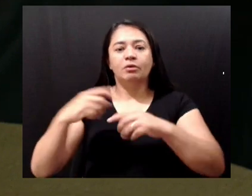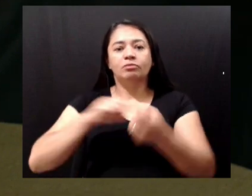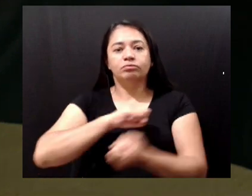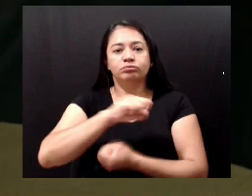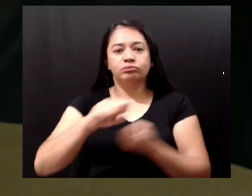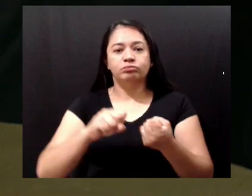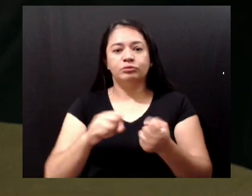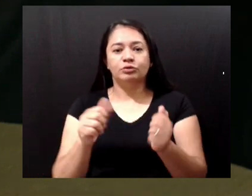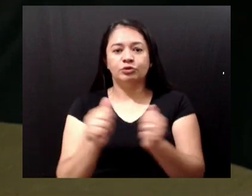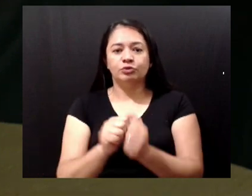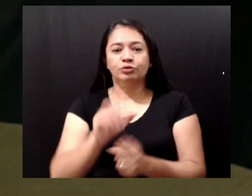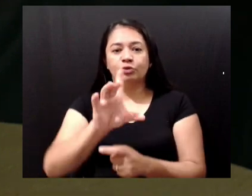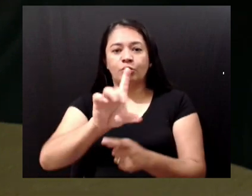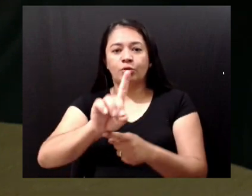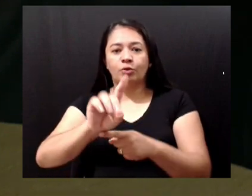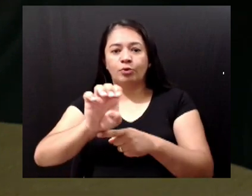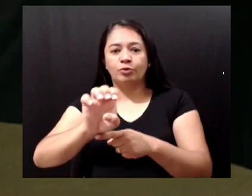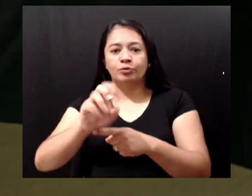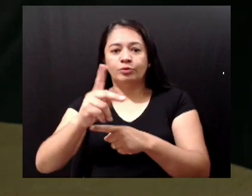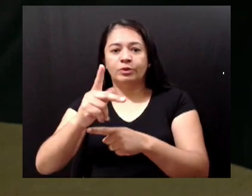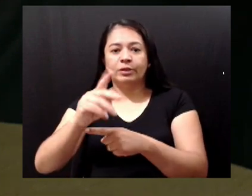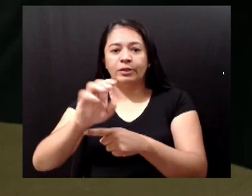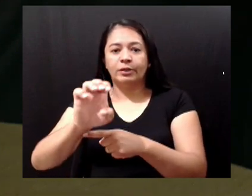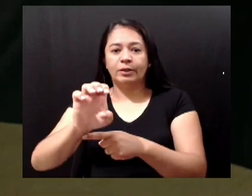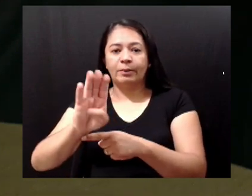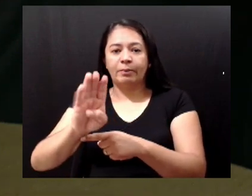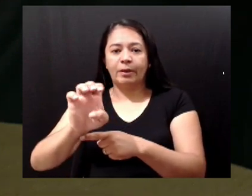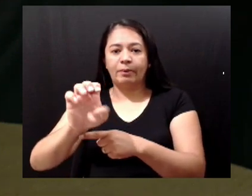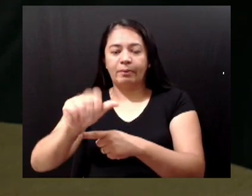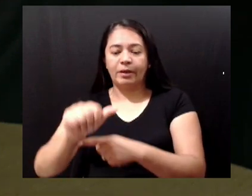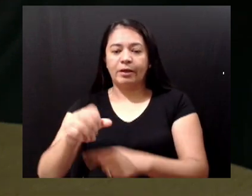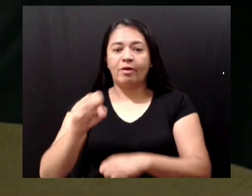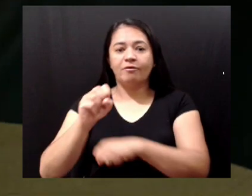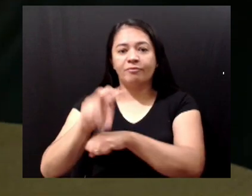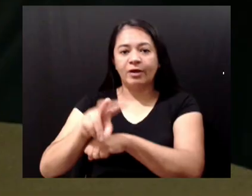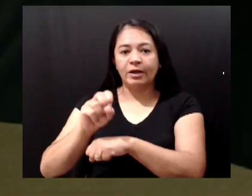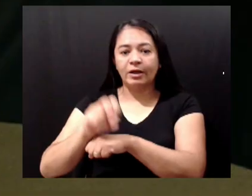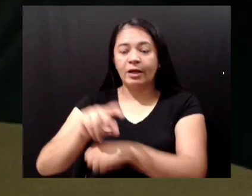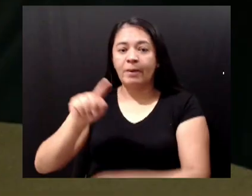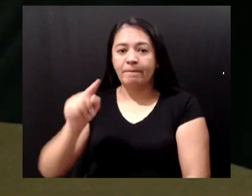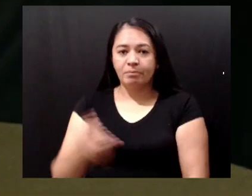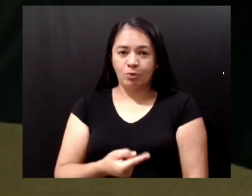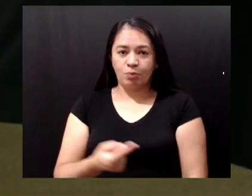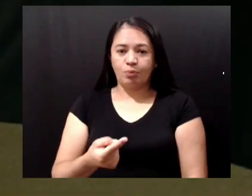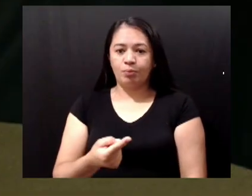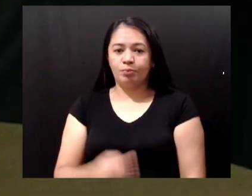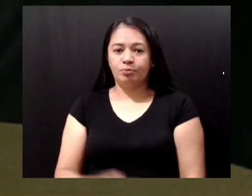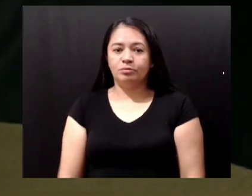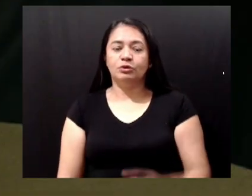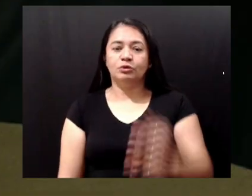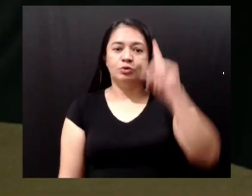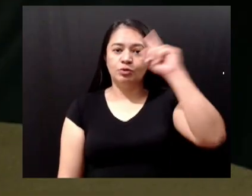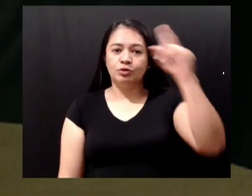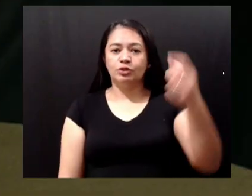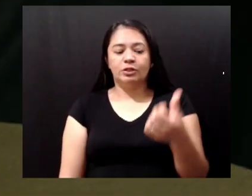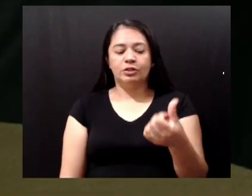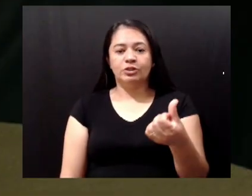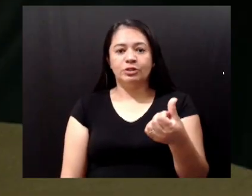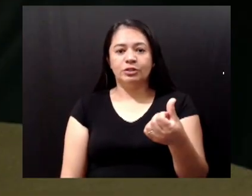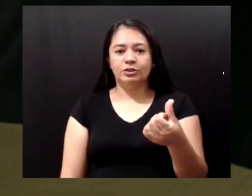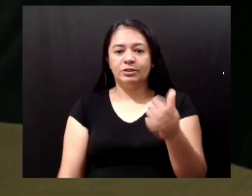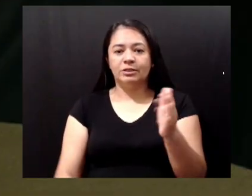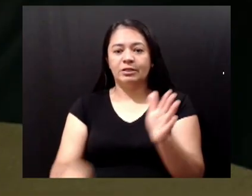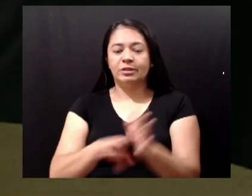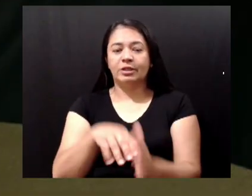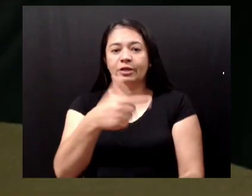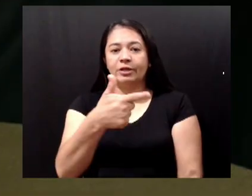DPBEA, e disponibiliza 1.000 vagas. Os procedimentos serão realizados entre os dias 16 e 20 de setembro no Castramóvel,